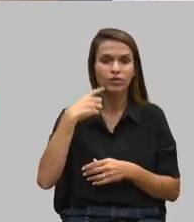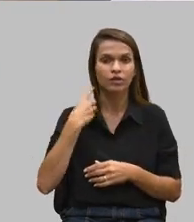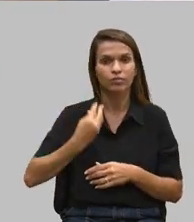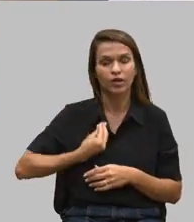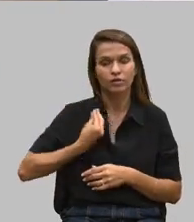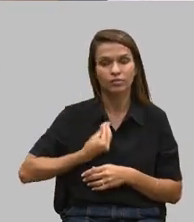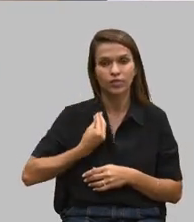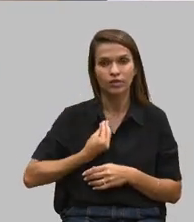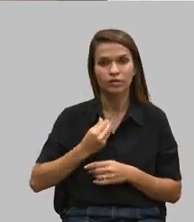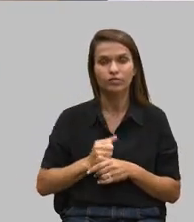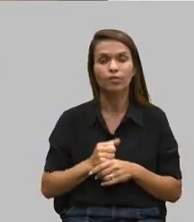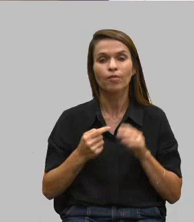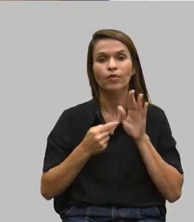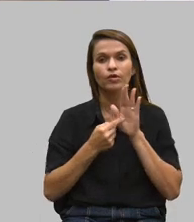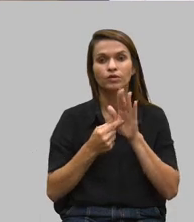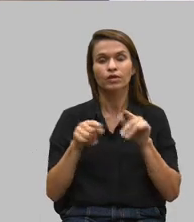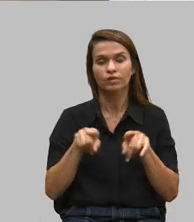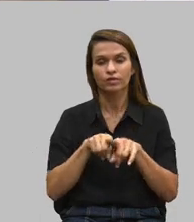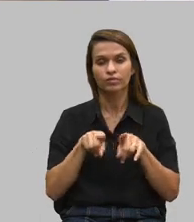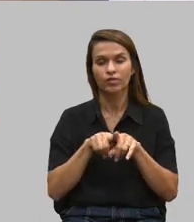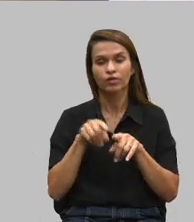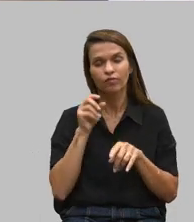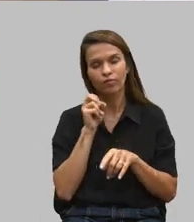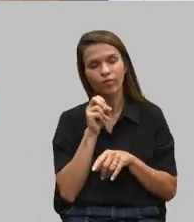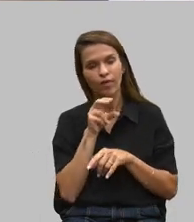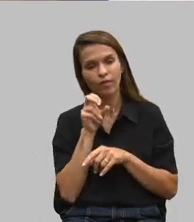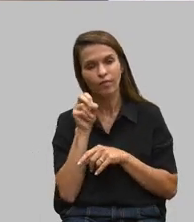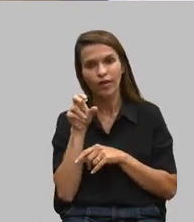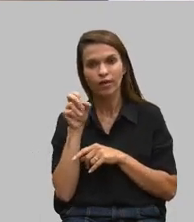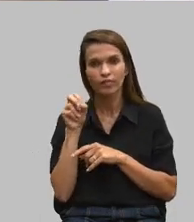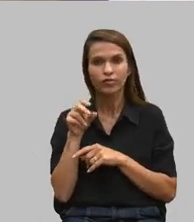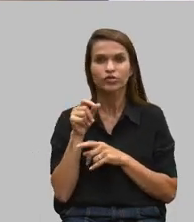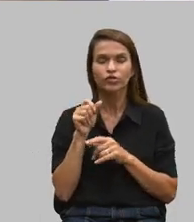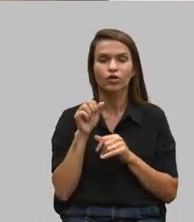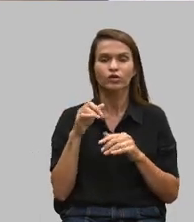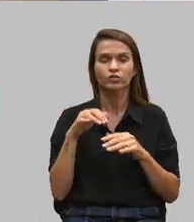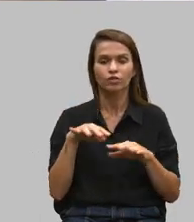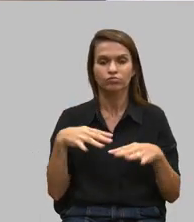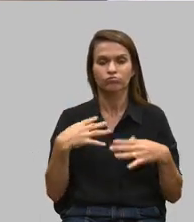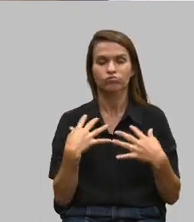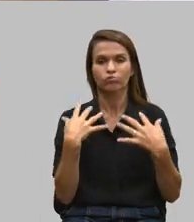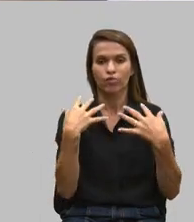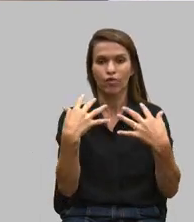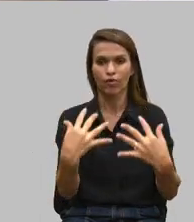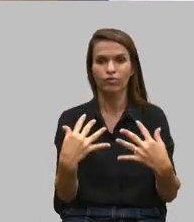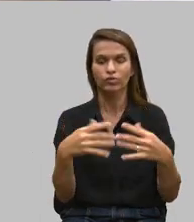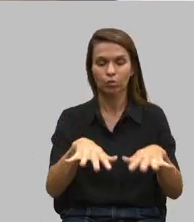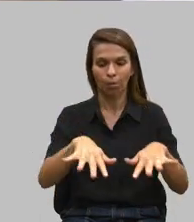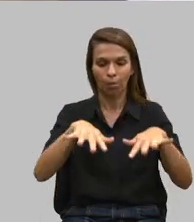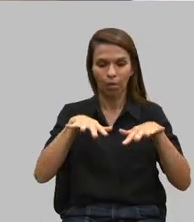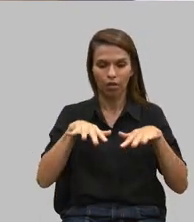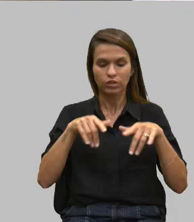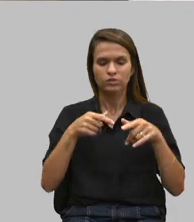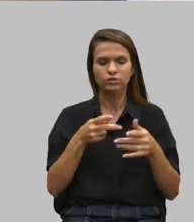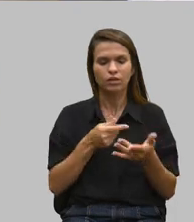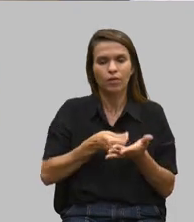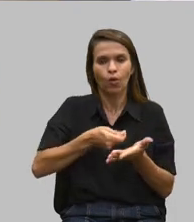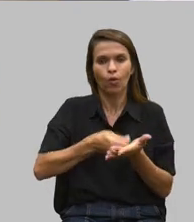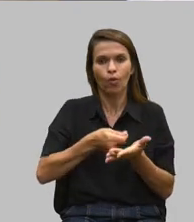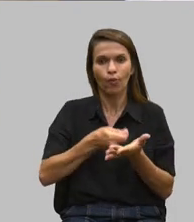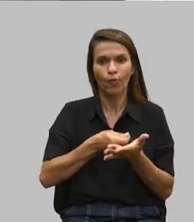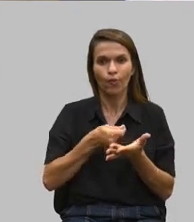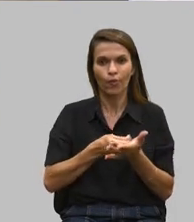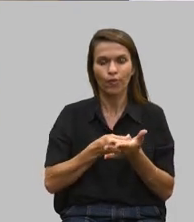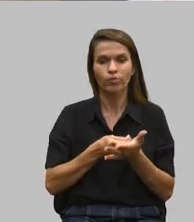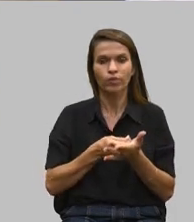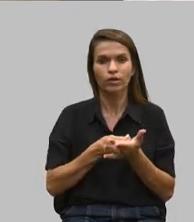destacar que eu eu sempre vejo vocês nas nossas audiências comissão de educação que tá sempre cobrando né o deputado al